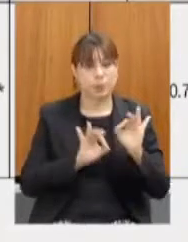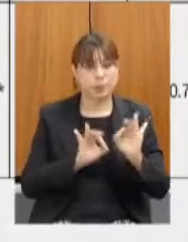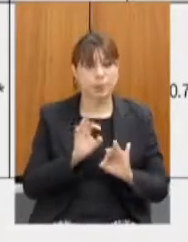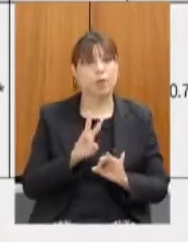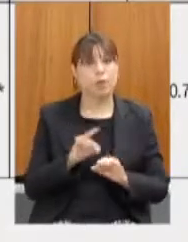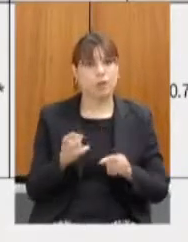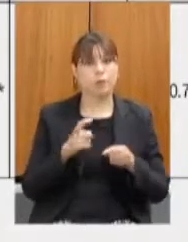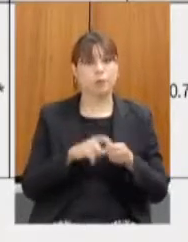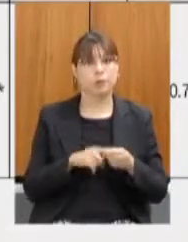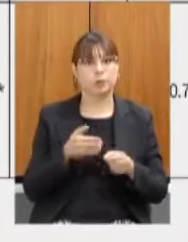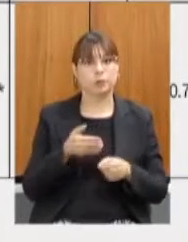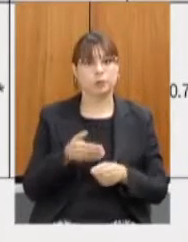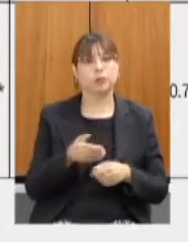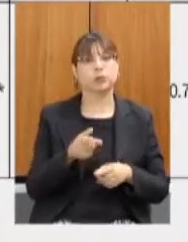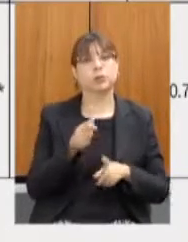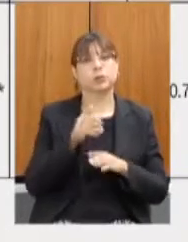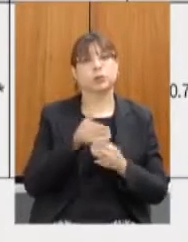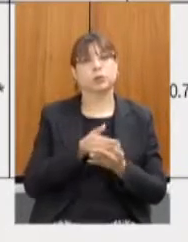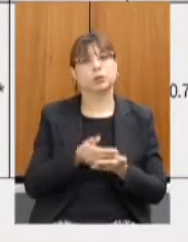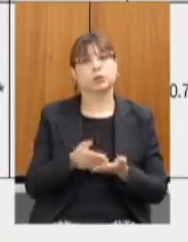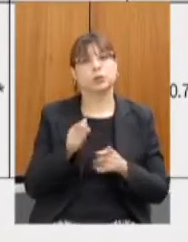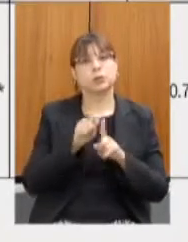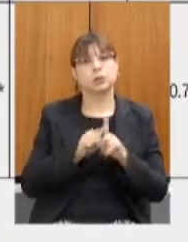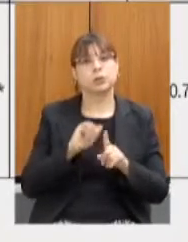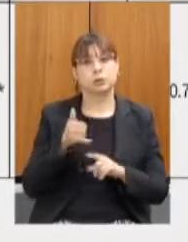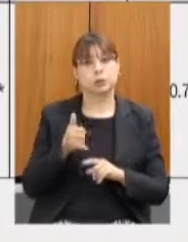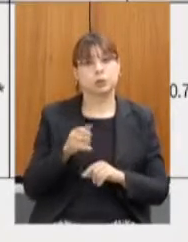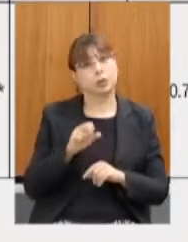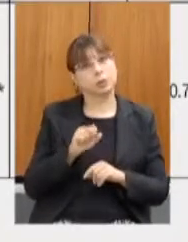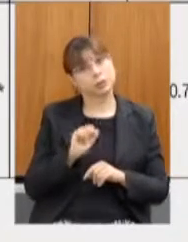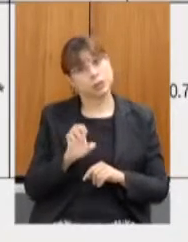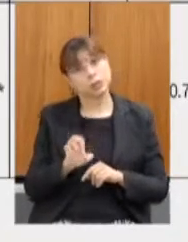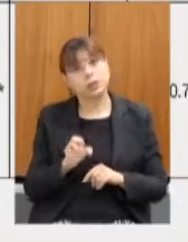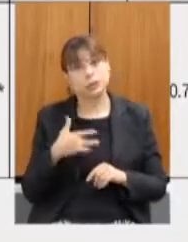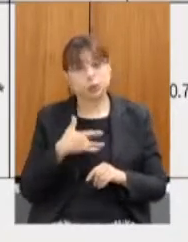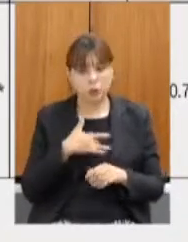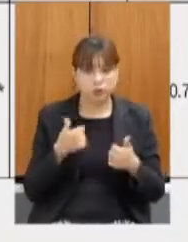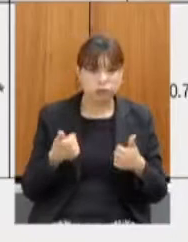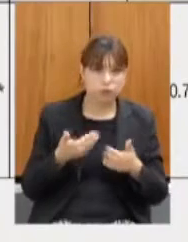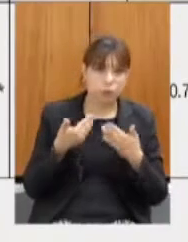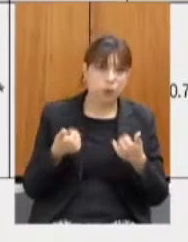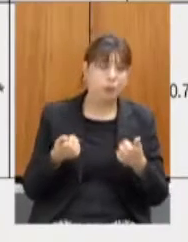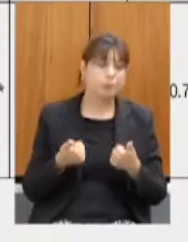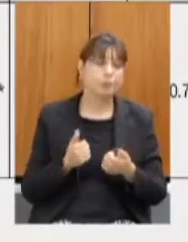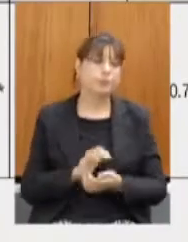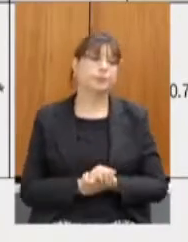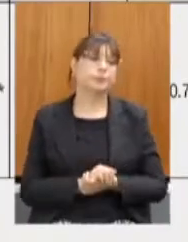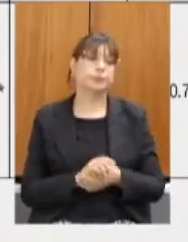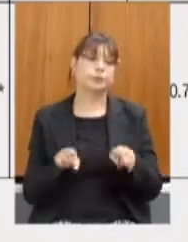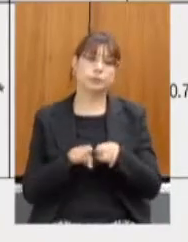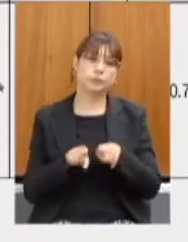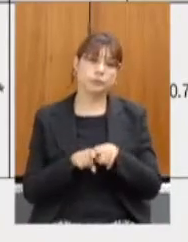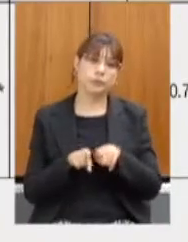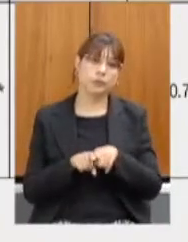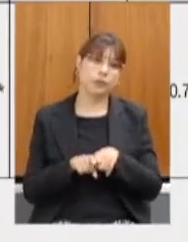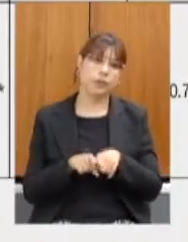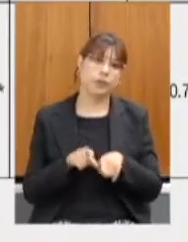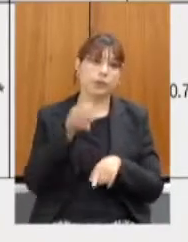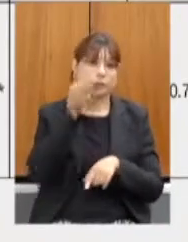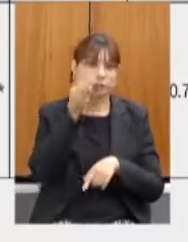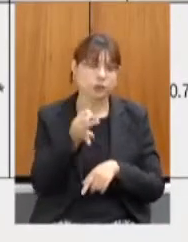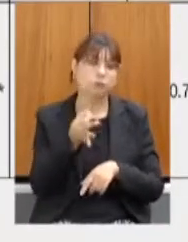certo Logo agora no início de Janeiro desde que as condições sanitárias permitam a estruturação da atenção primária à saúde